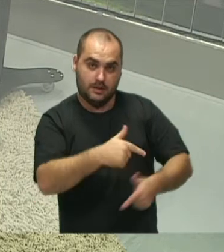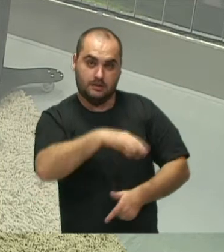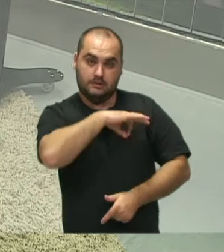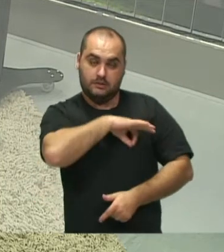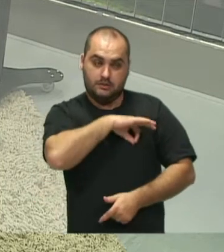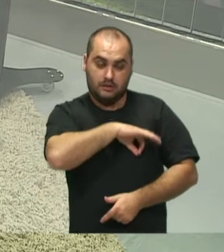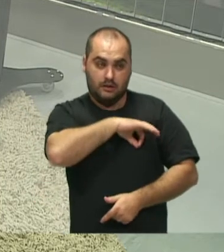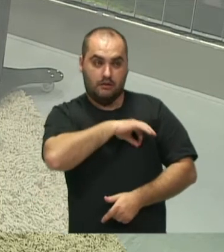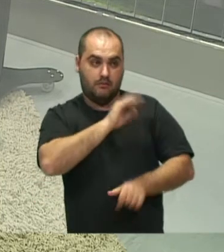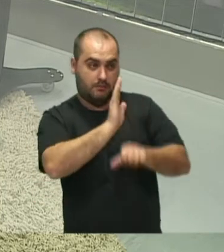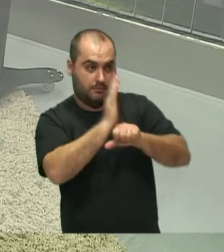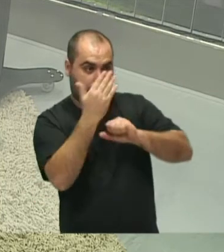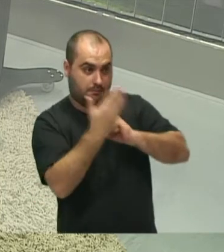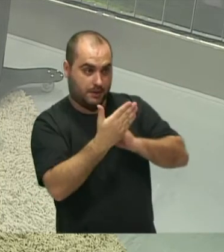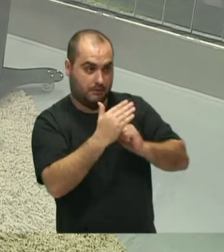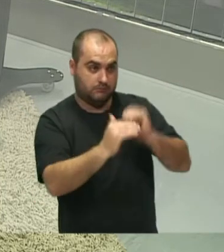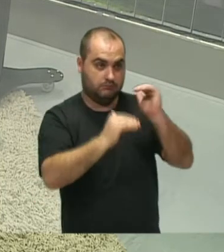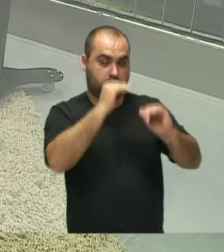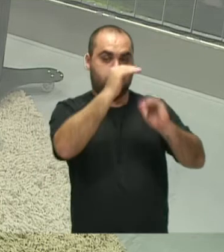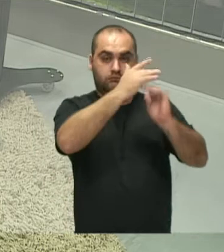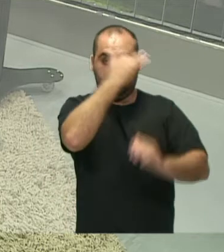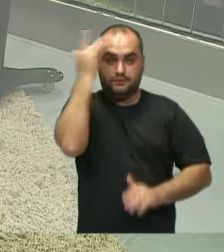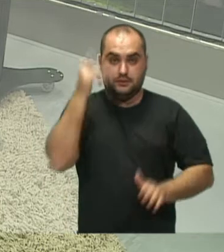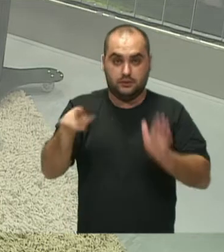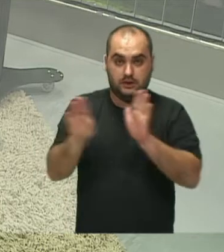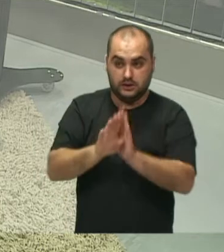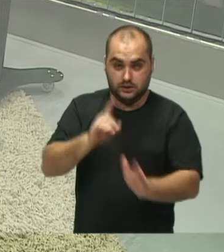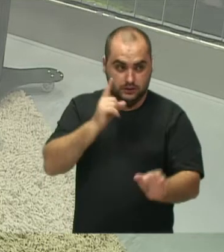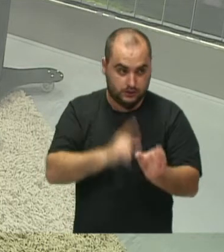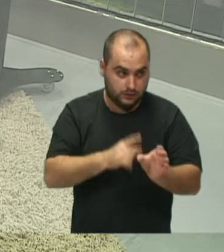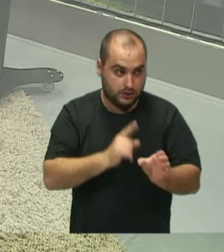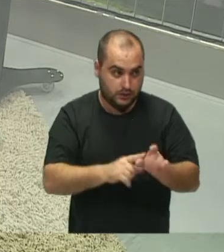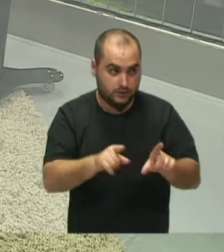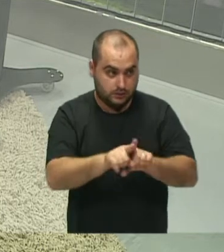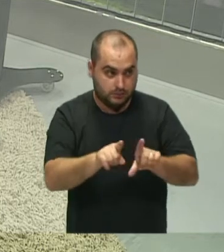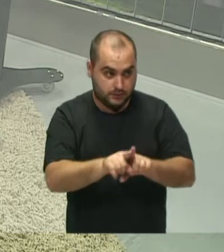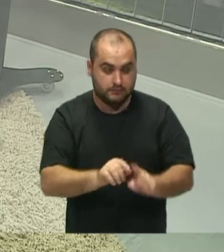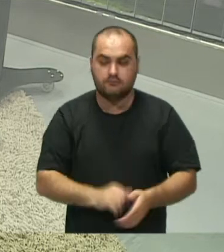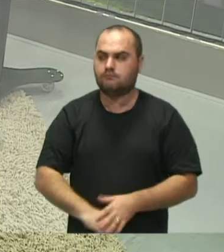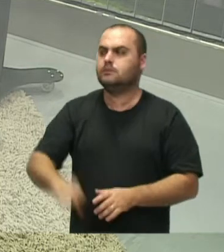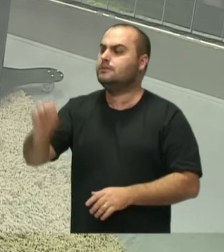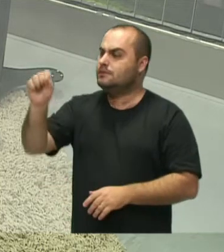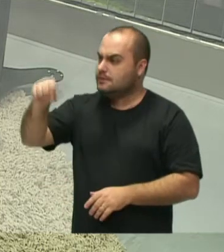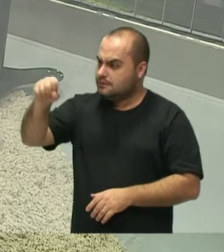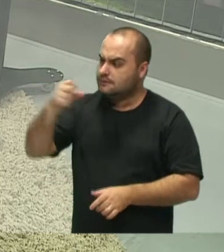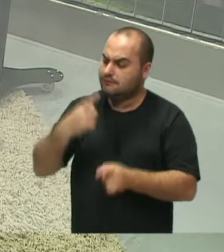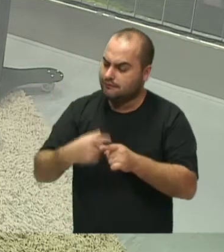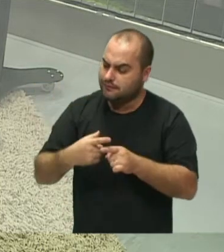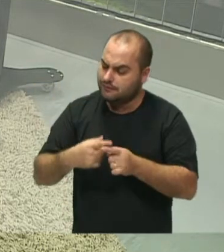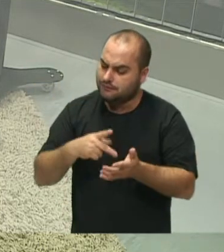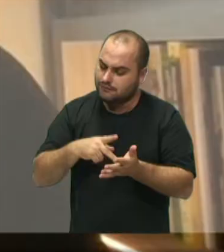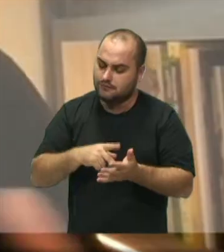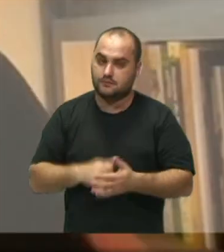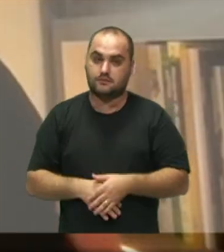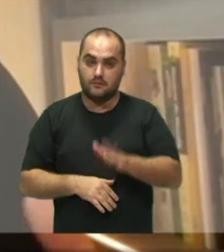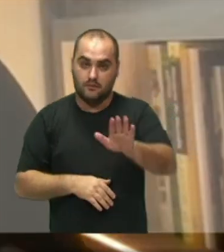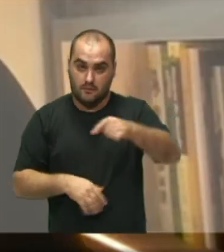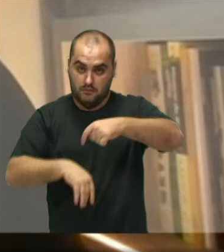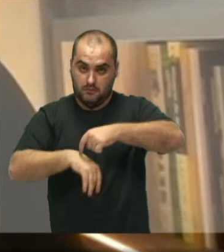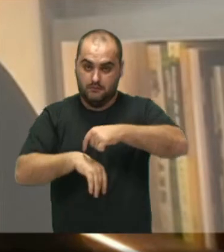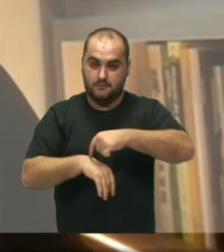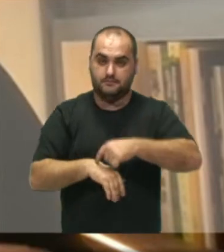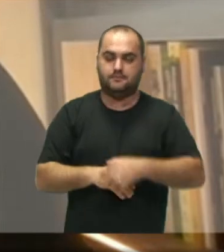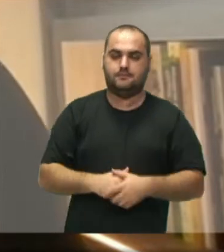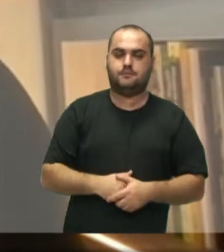é o crescimento dos bairros as pessoas chegando na cidade também exatamente você sabe que é durante esse